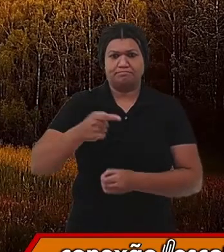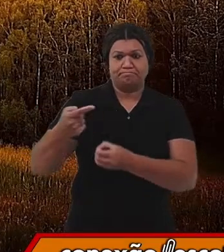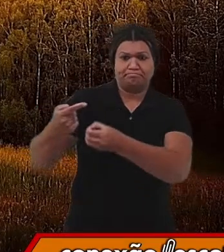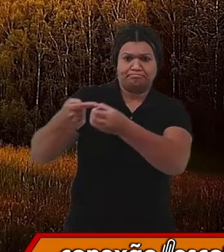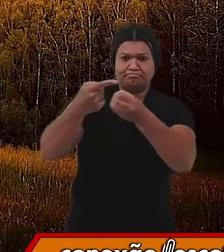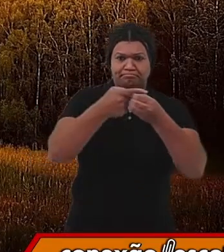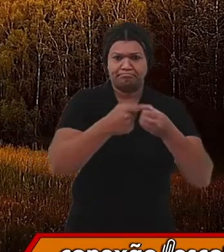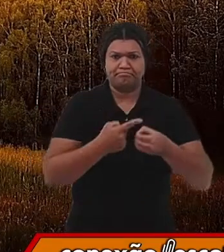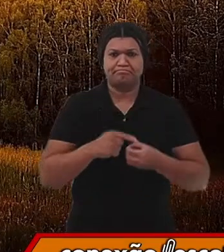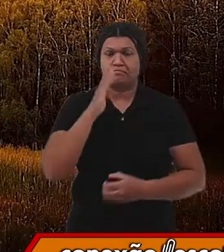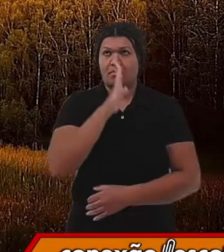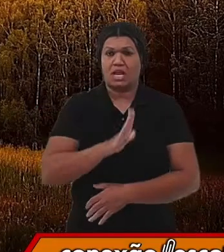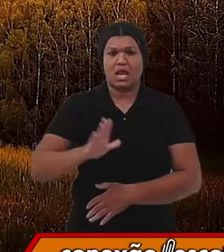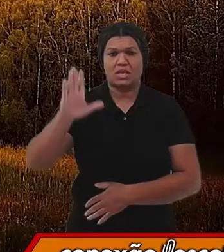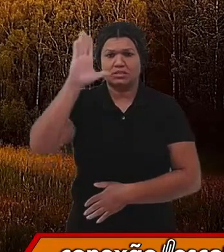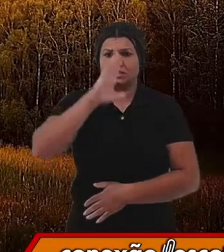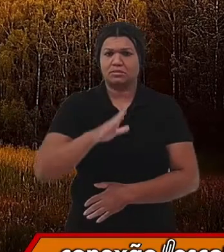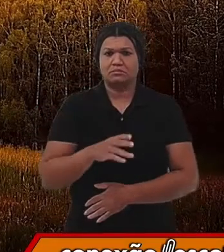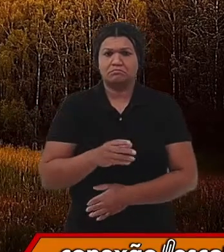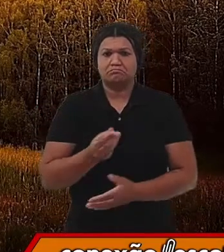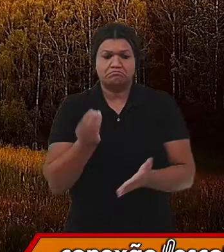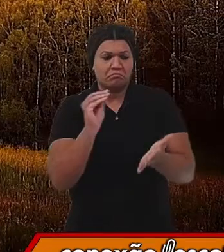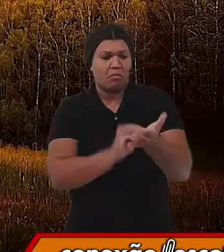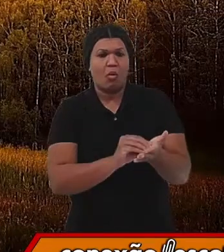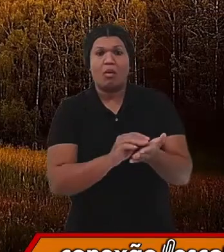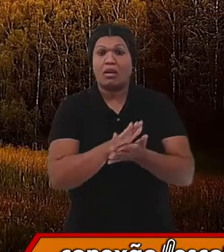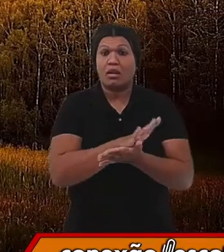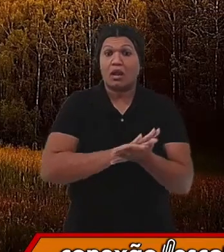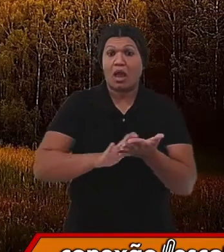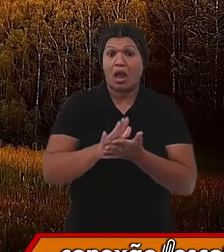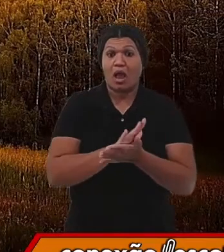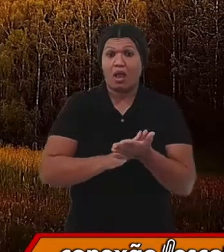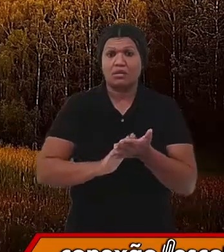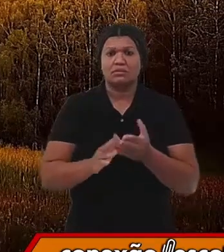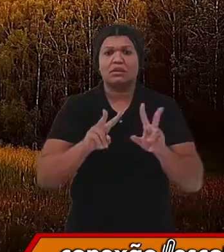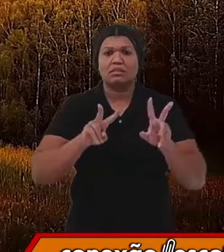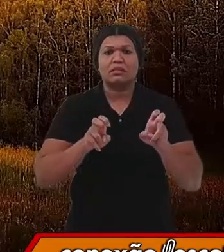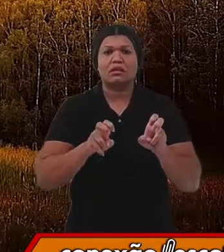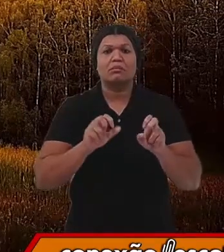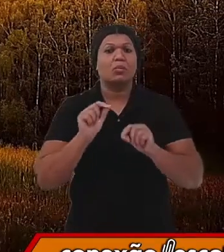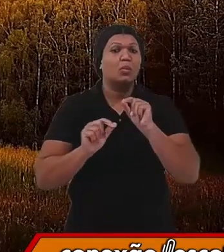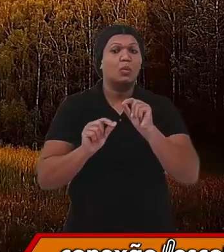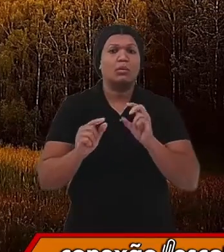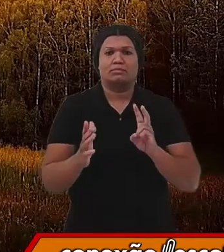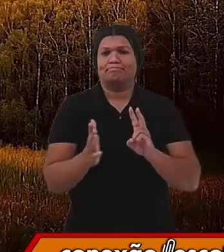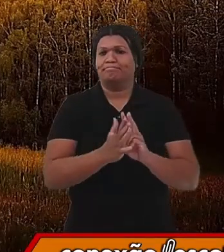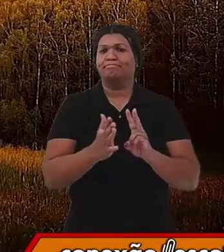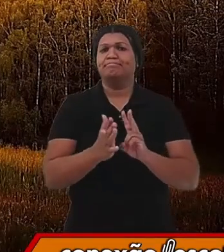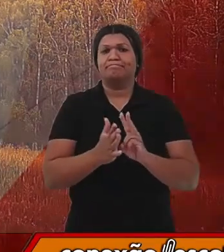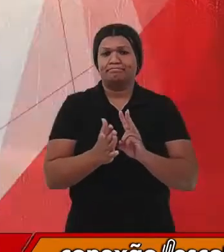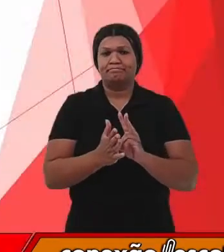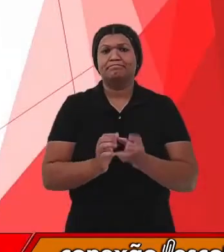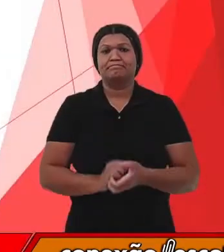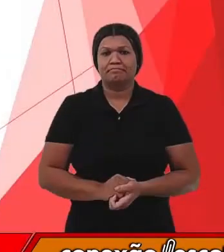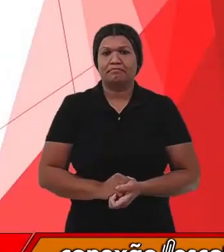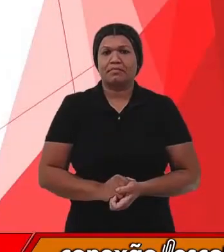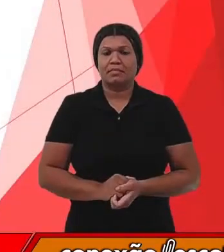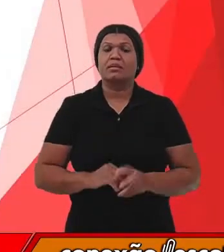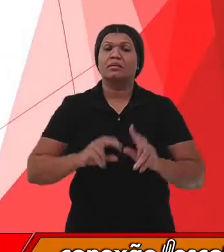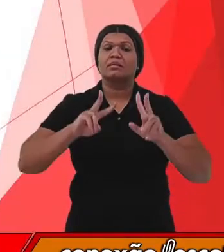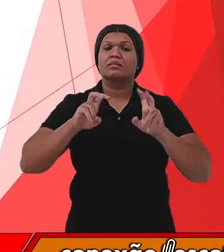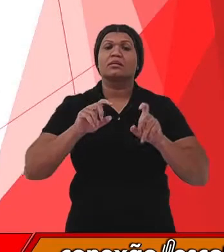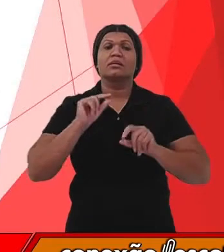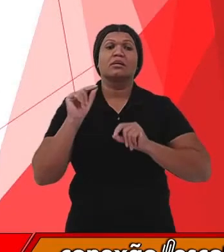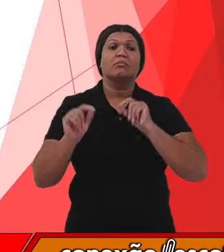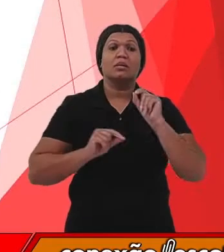também. Não se fala sobre os indígenas. De acordo com o Código Civil da República